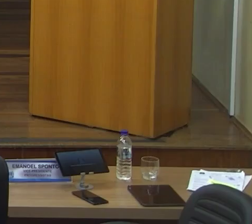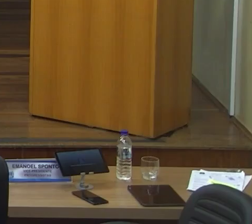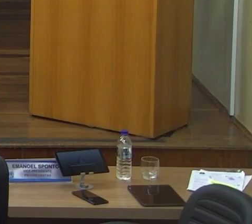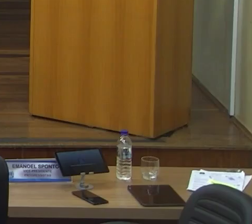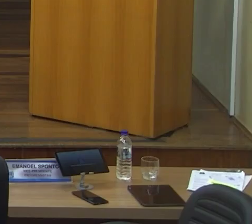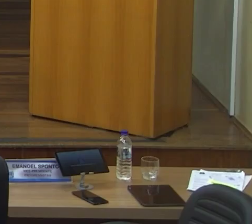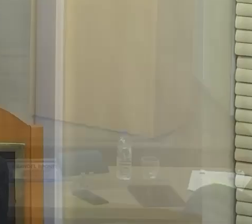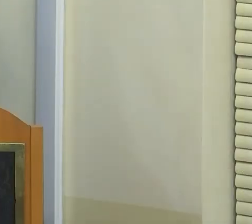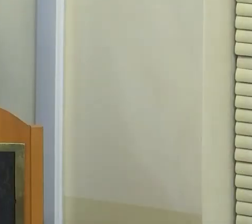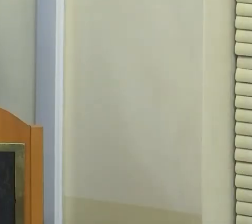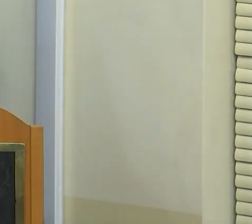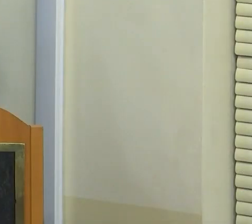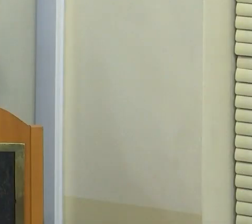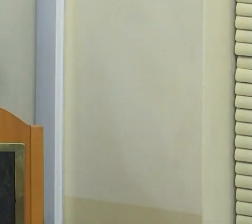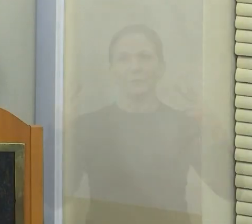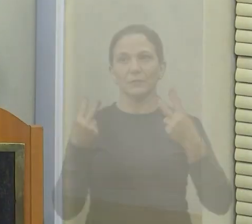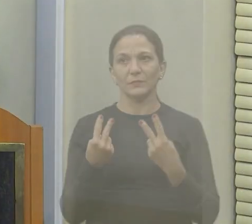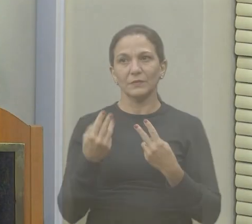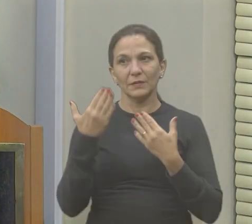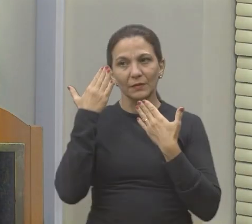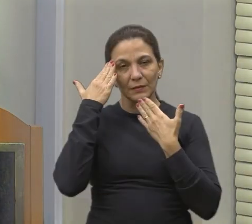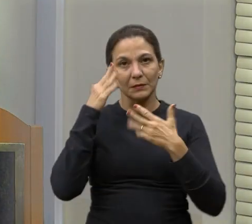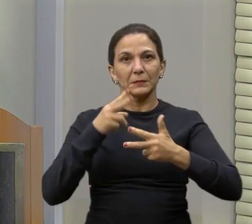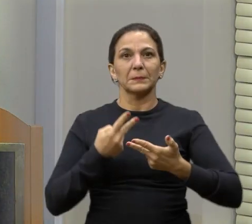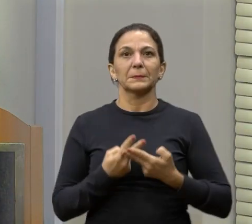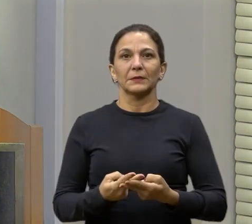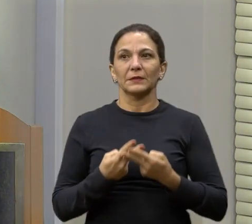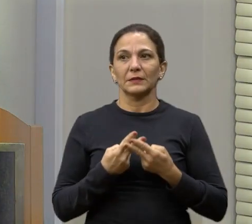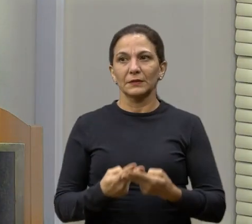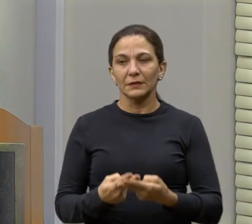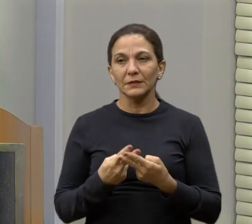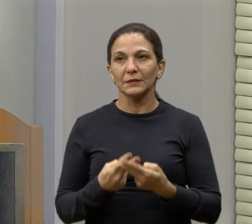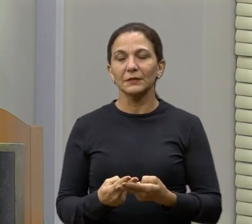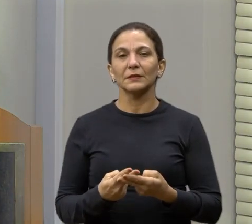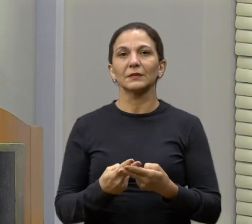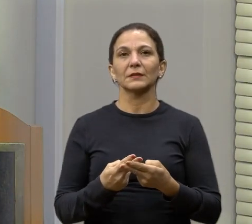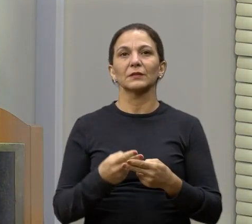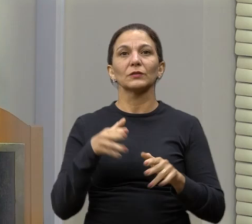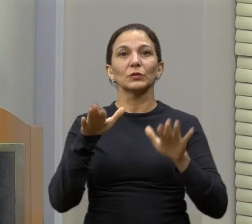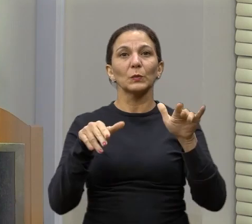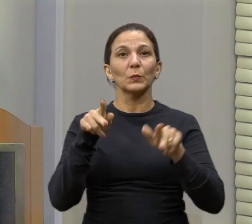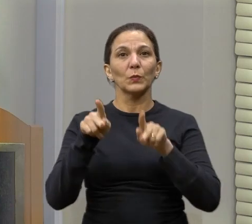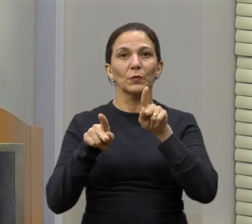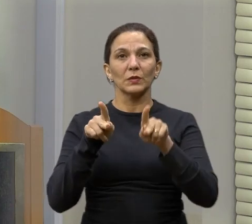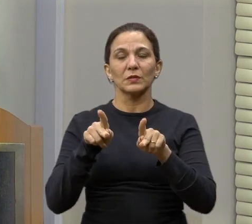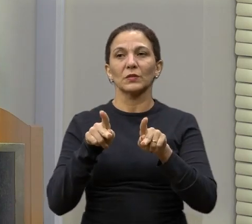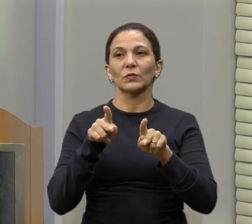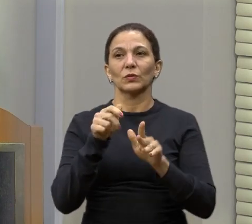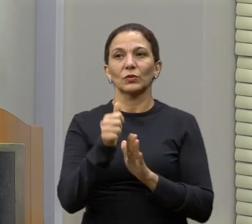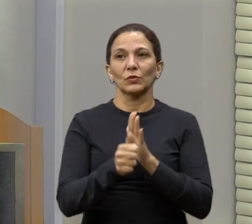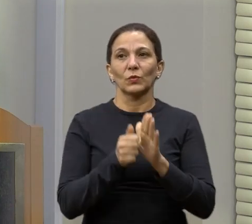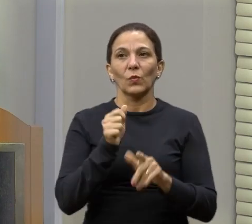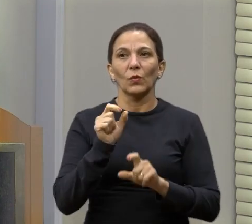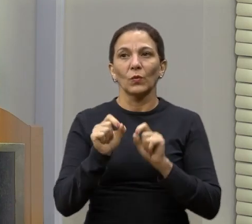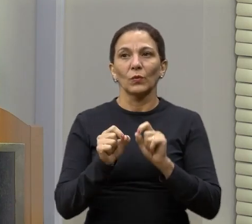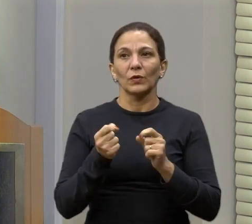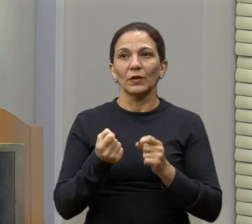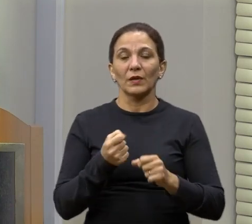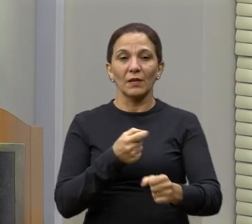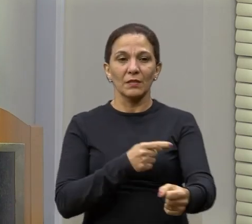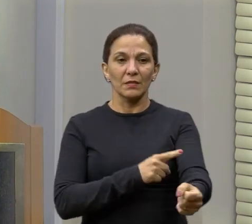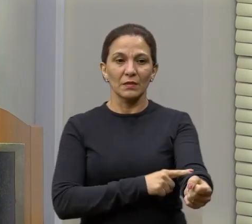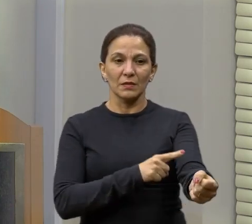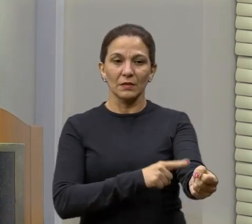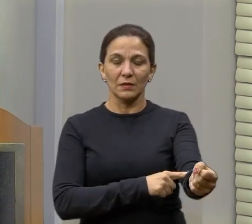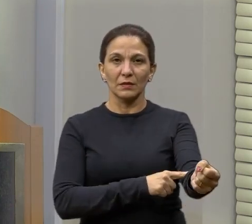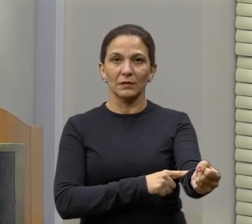Boa noite àqueles que nos assistem, obrigado pela paciência. Quero inicialmente concitar a população de Araraquara para que façam doação de sangue,